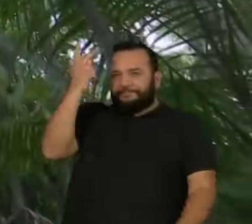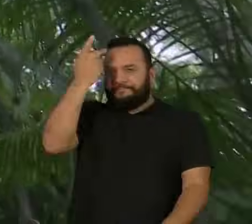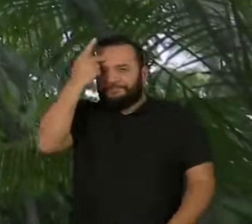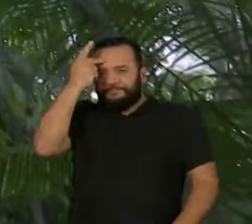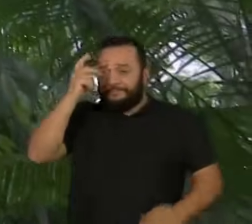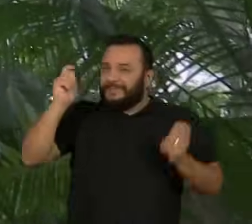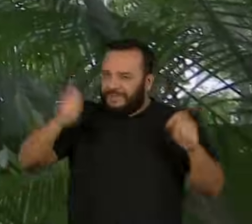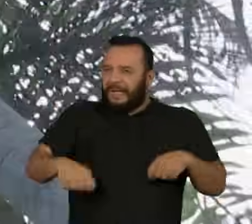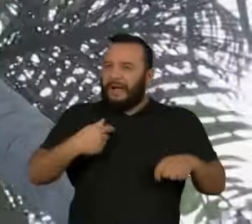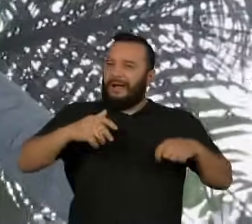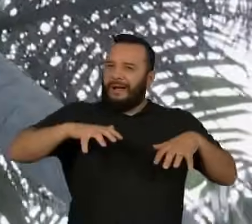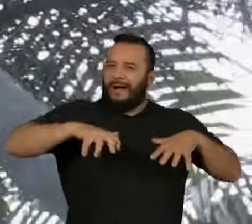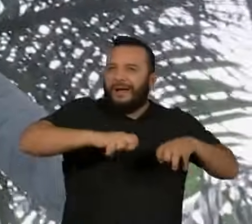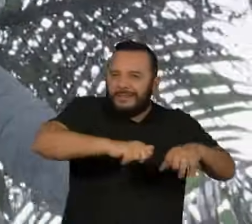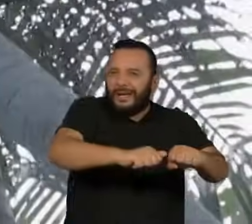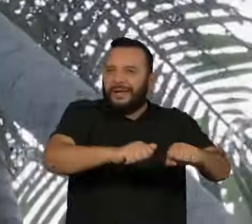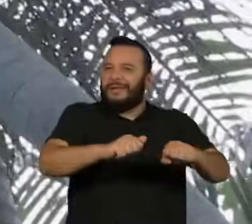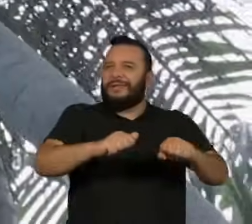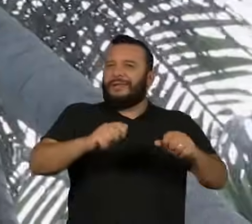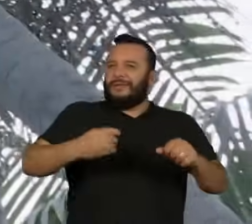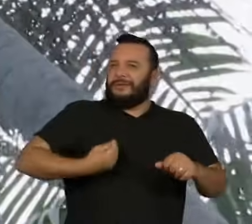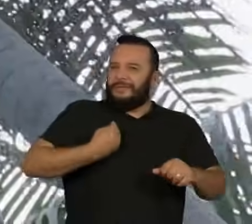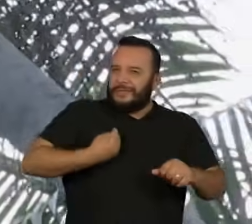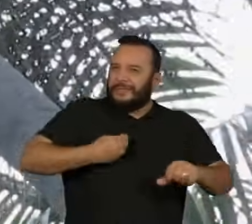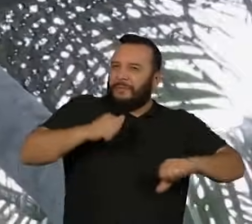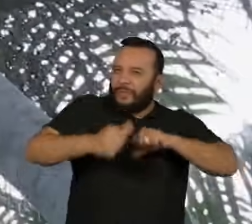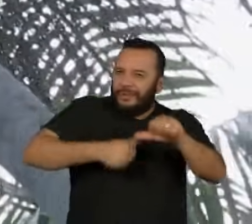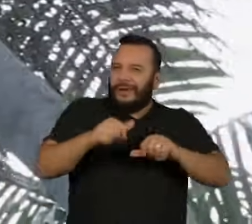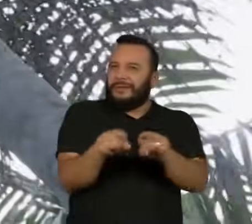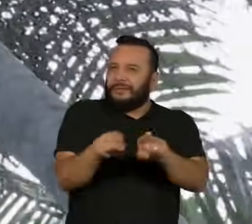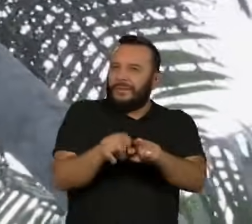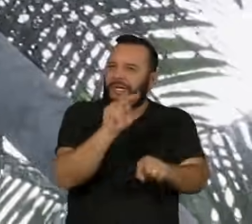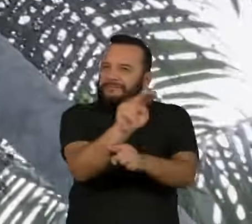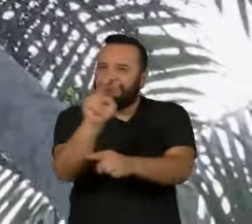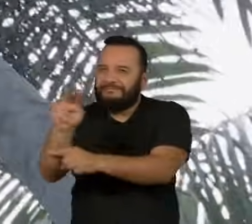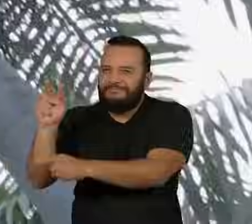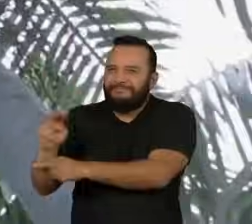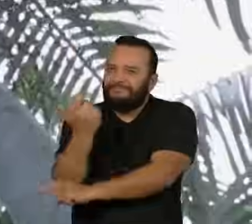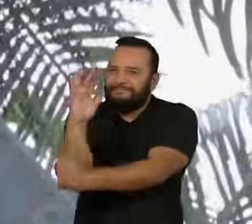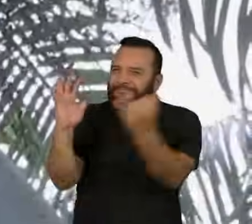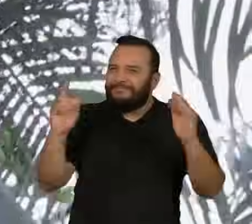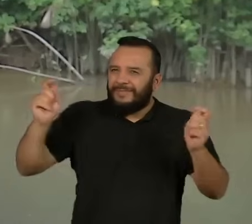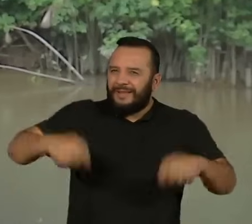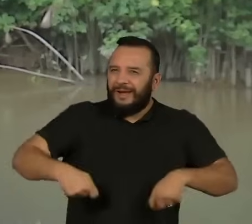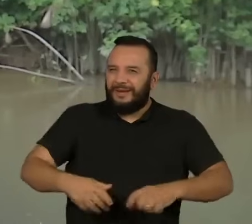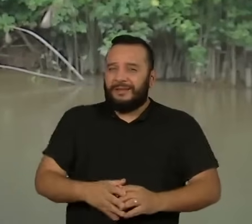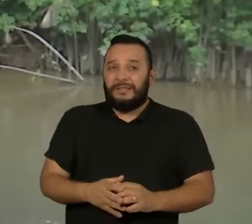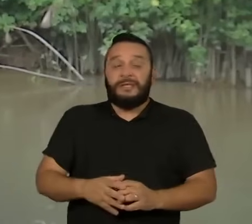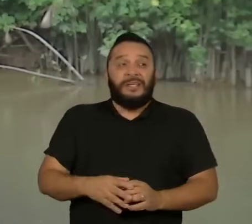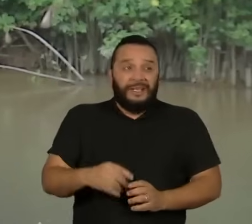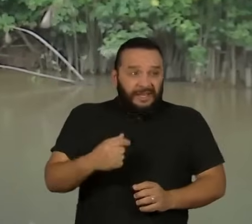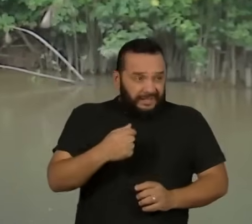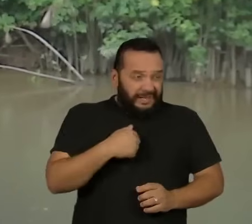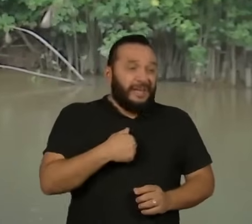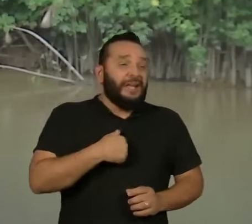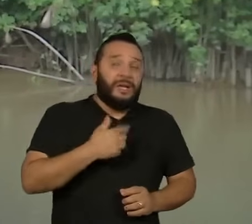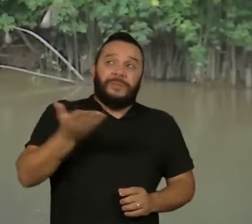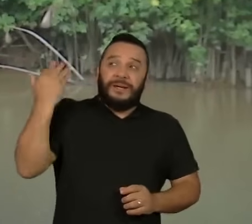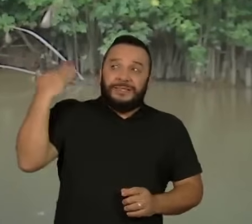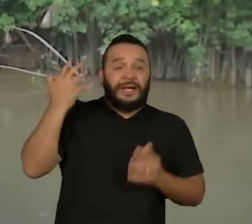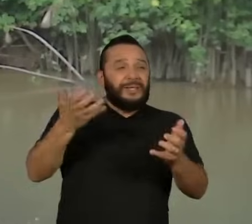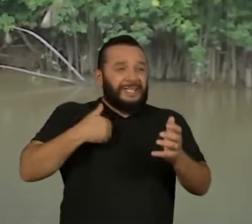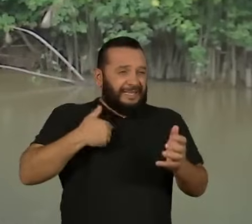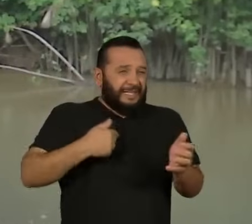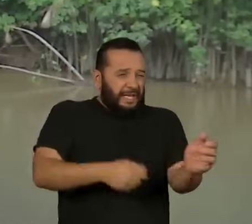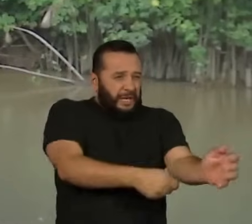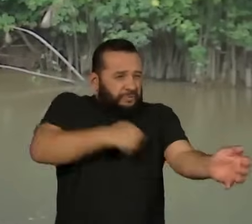a possibilidade de mudar de vida. Sempre eu tive vontade de sair do ramo do motosserra, né, porque a